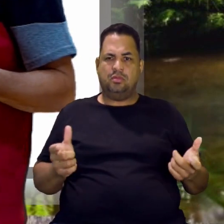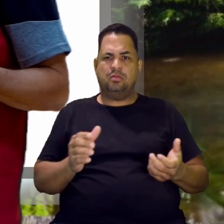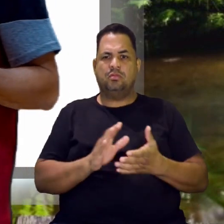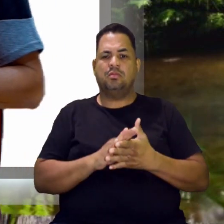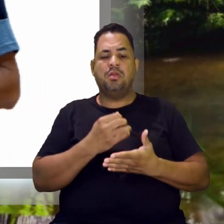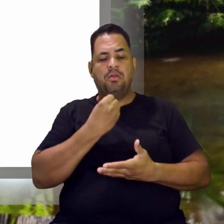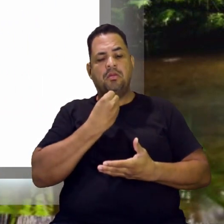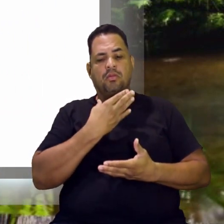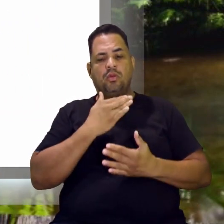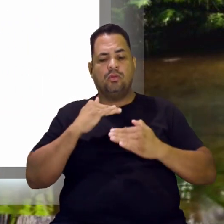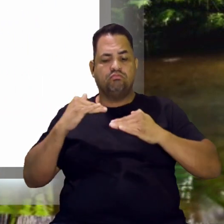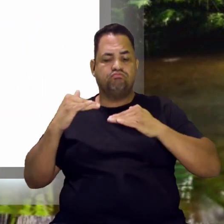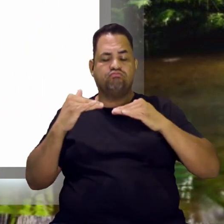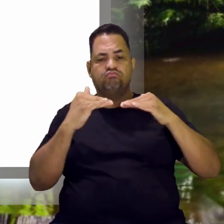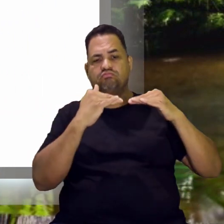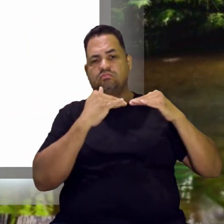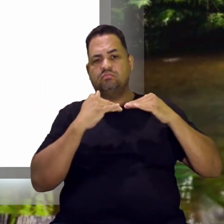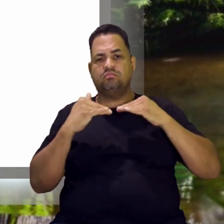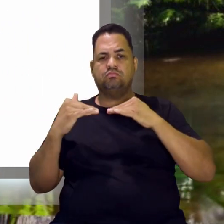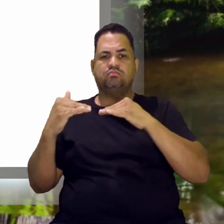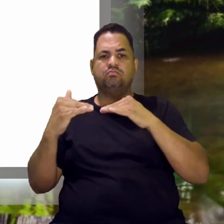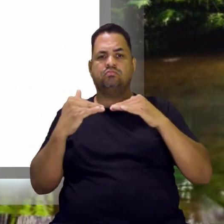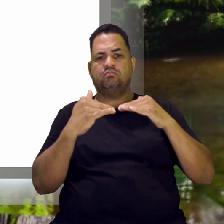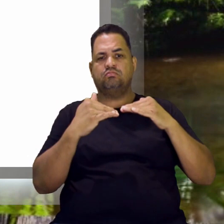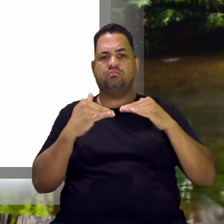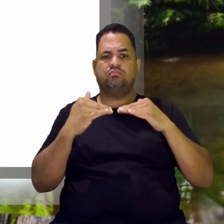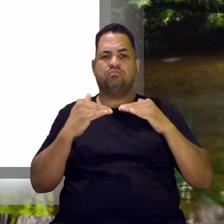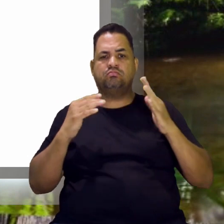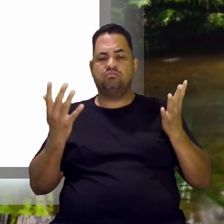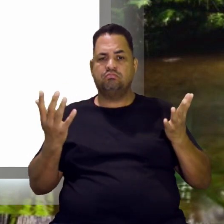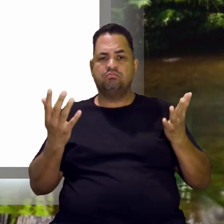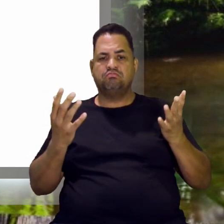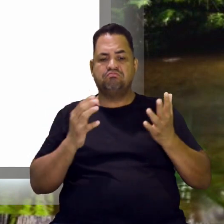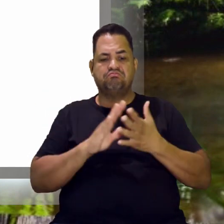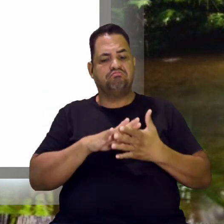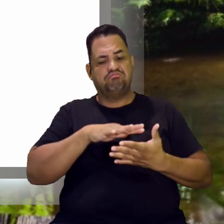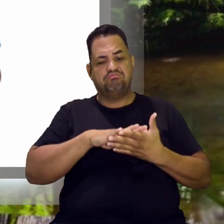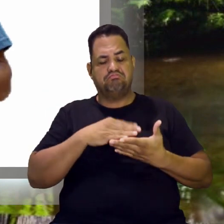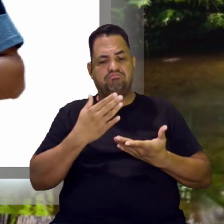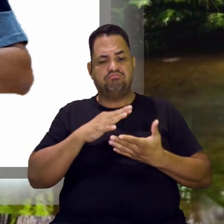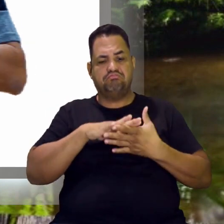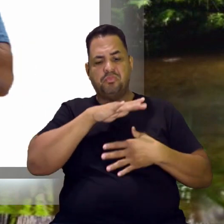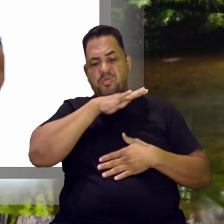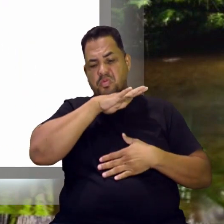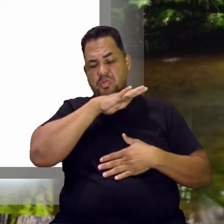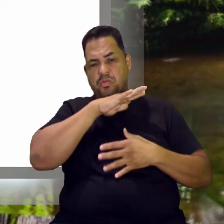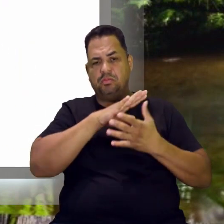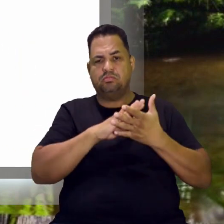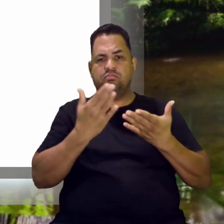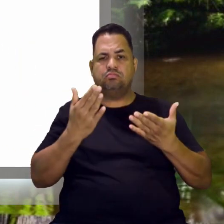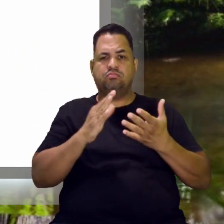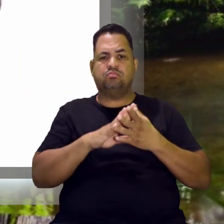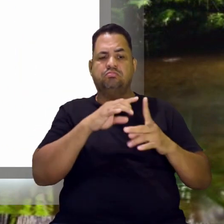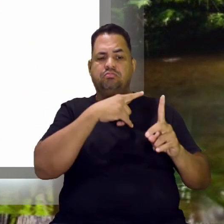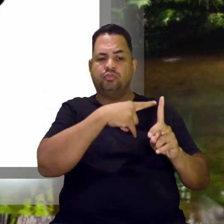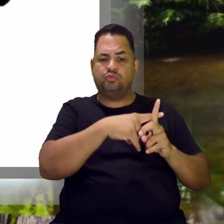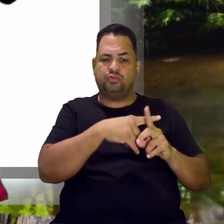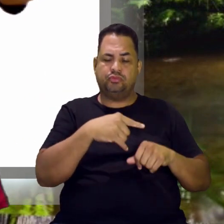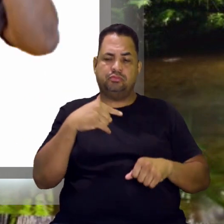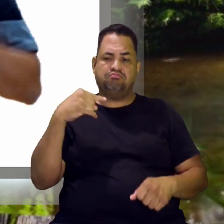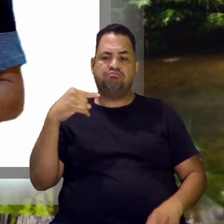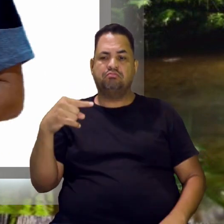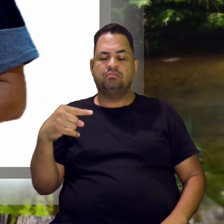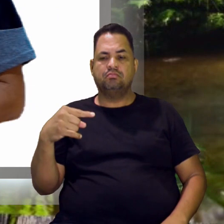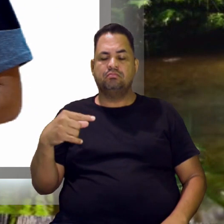relação boa ou seja essa relação ruim, tá? E a gente chama de positiva ou